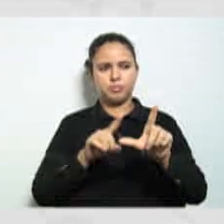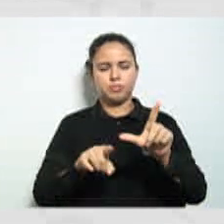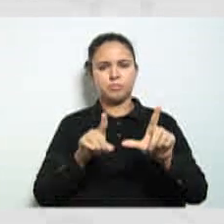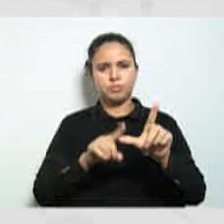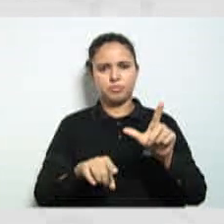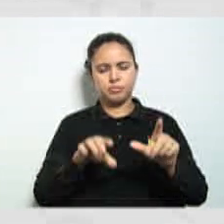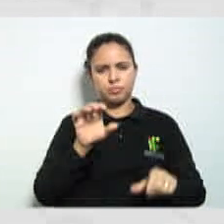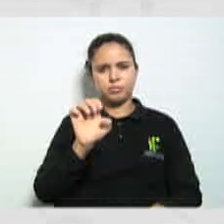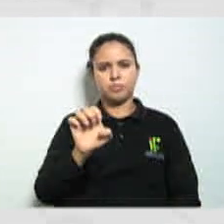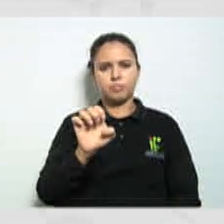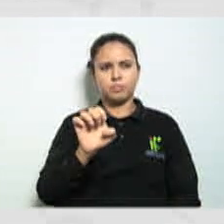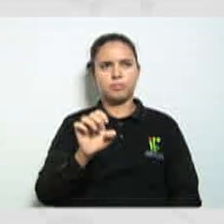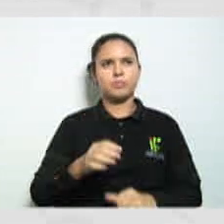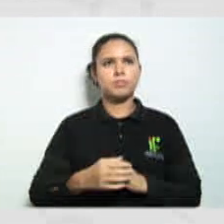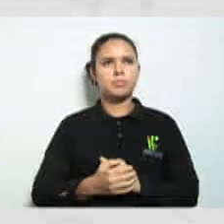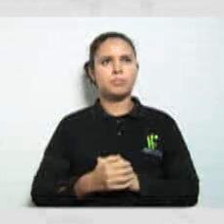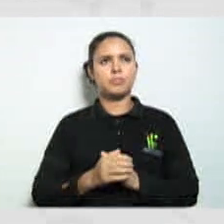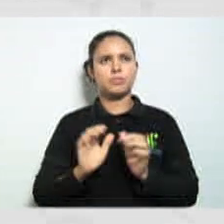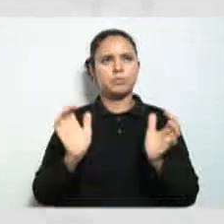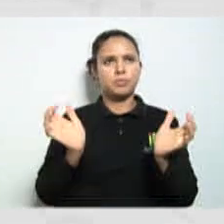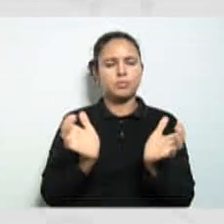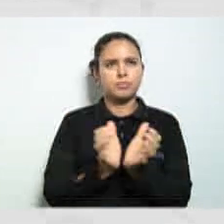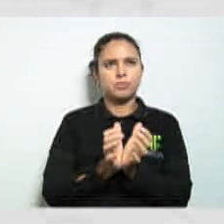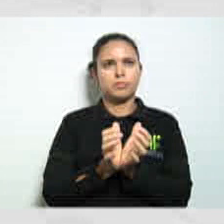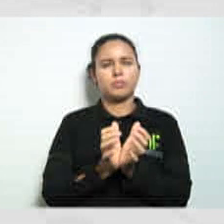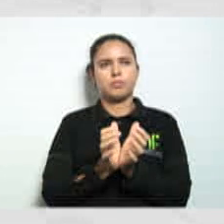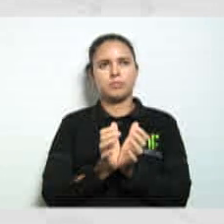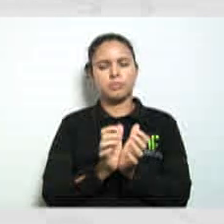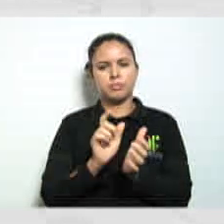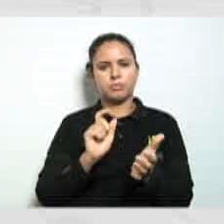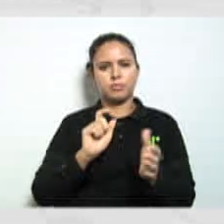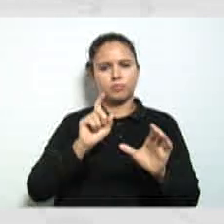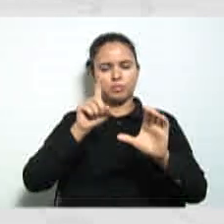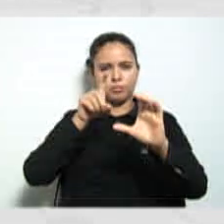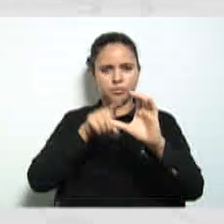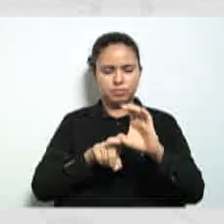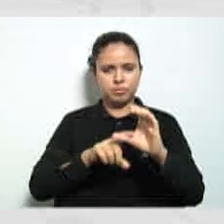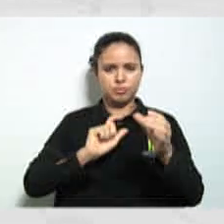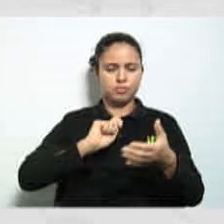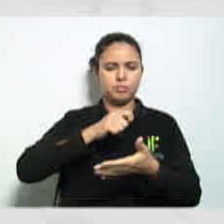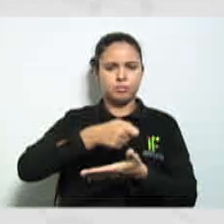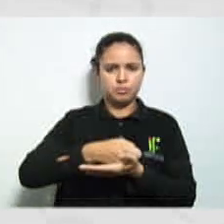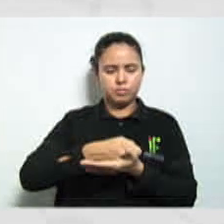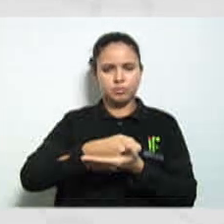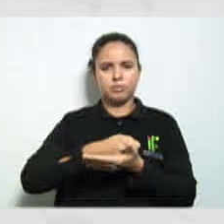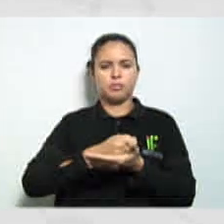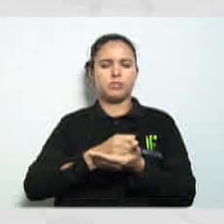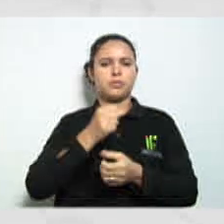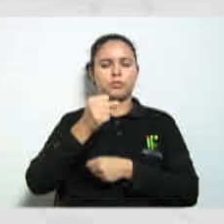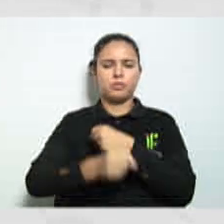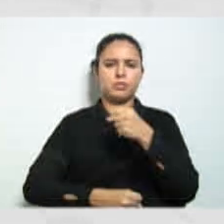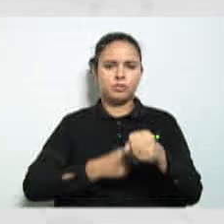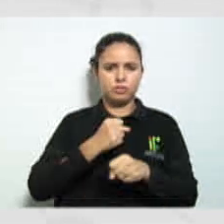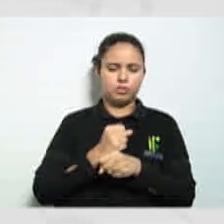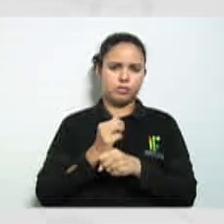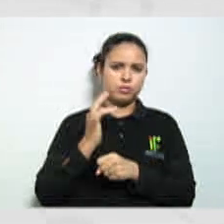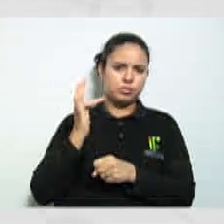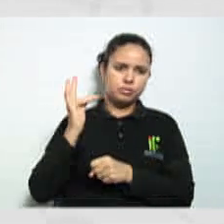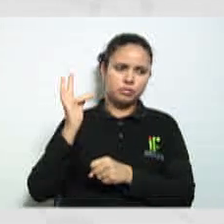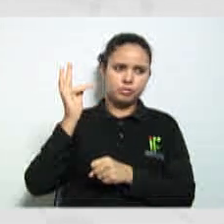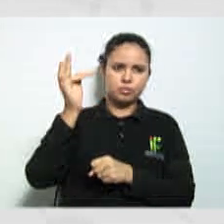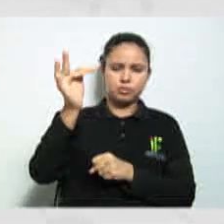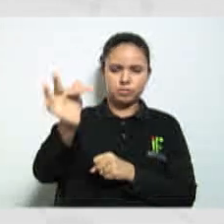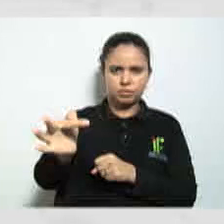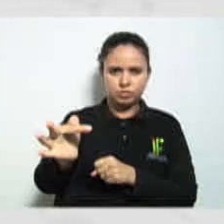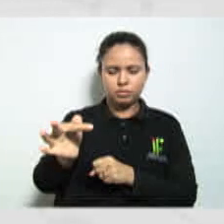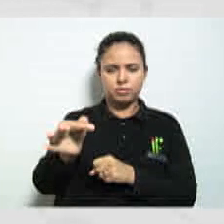No passivo não circulante, agrupam-se as contas de dívidas cujo pagamento será após o exercício social seguinte. Exemplo, financiamento